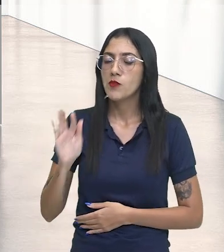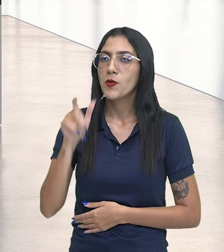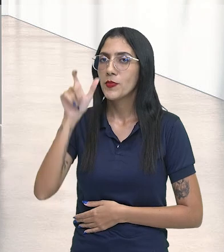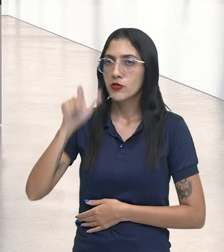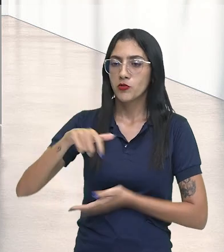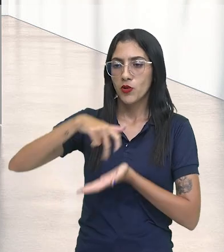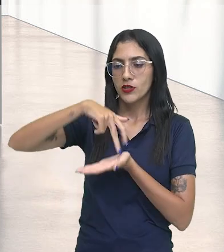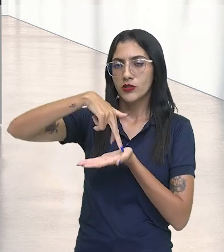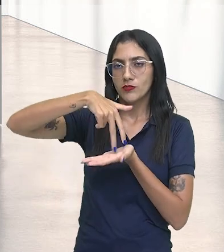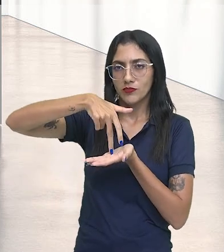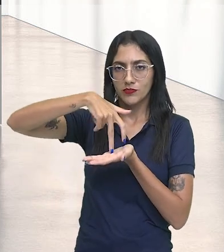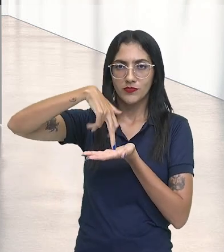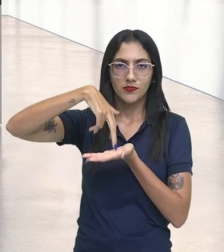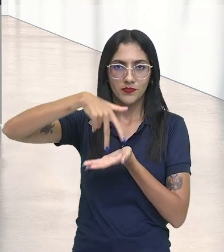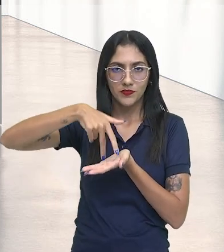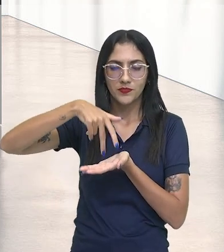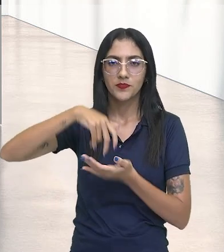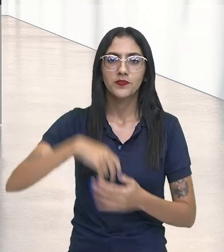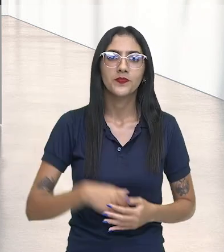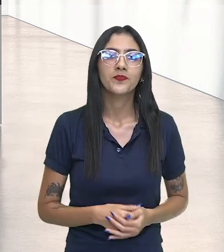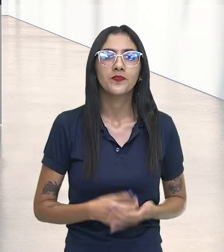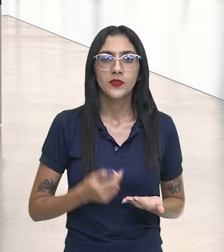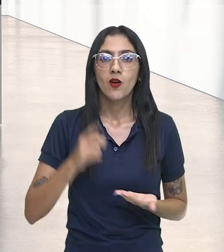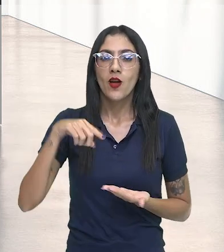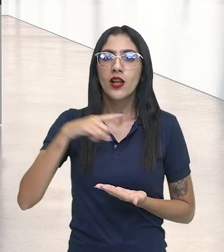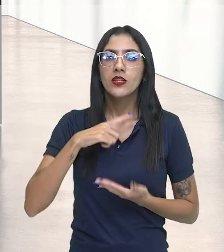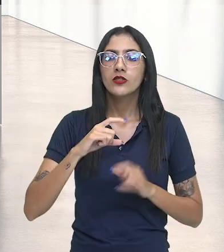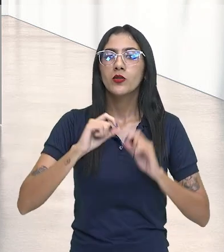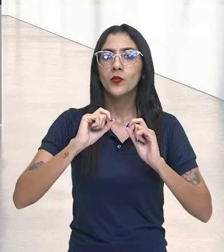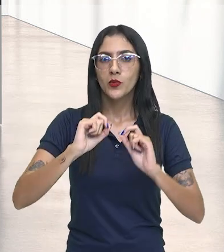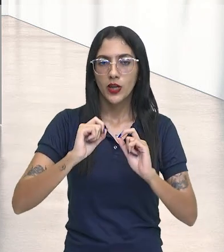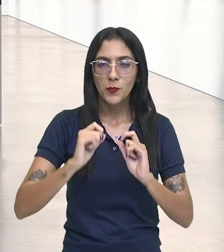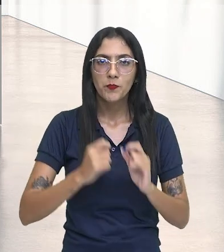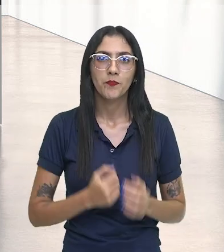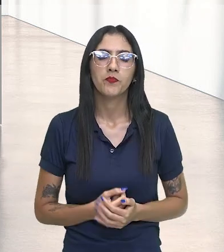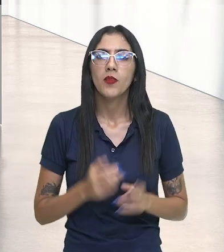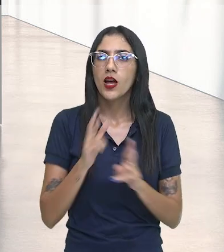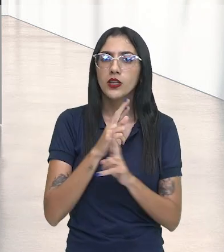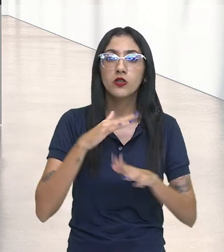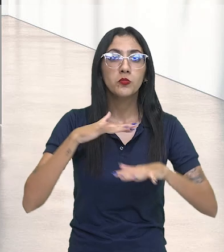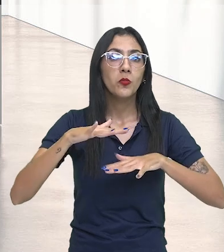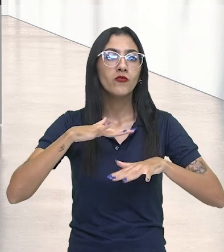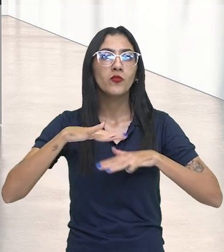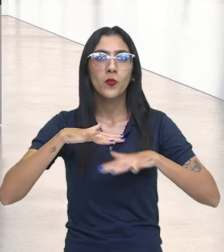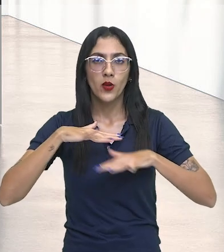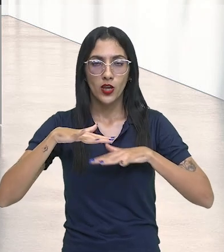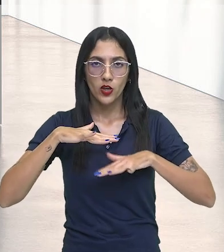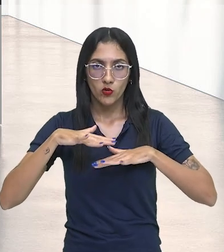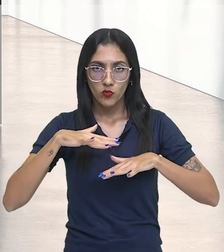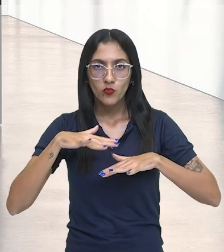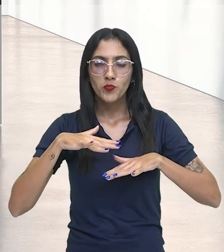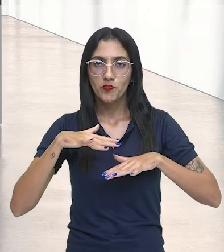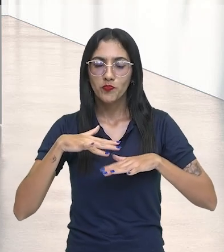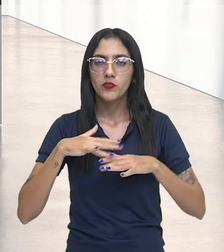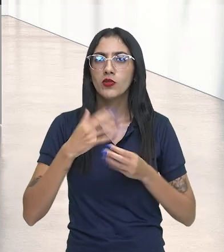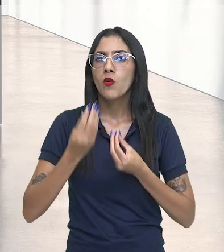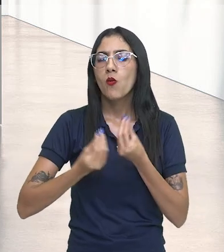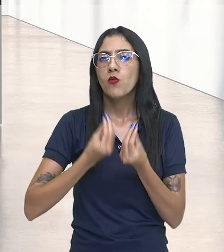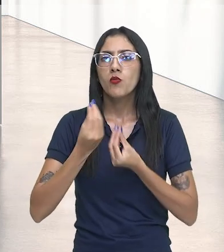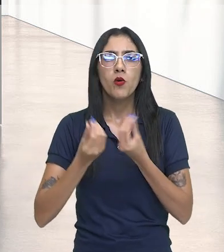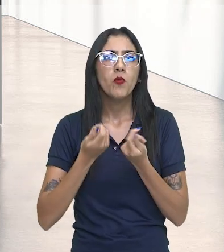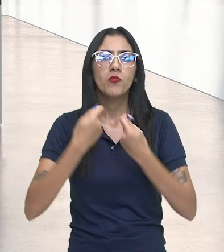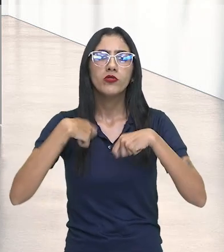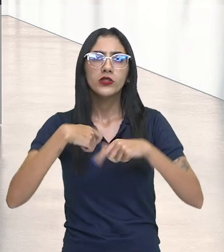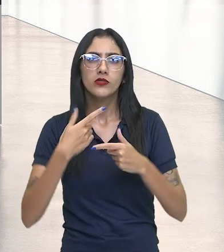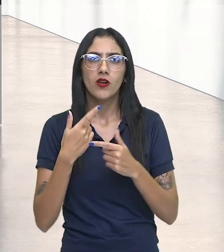bailarino e ele tem aí, ó, as referências na movimentação dele, até que ponto